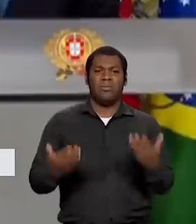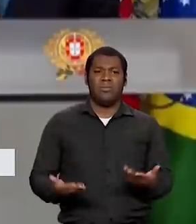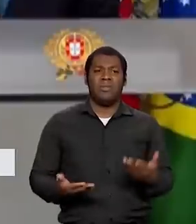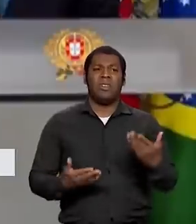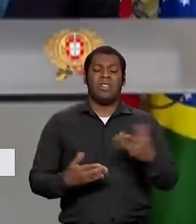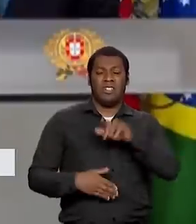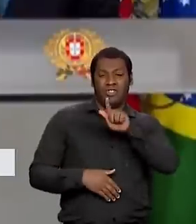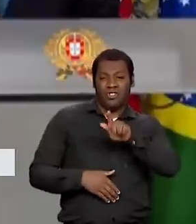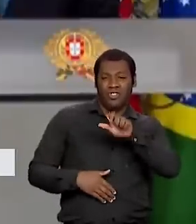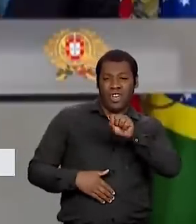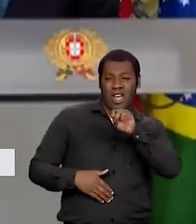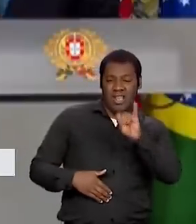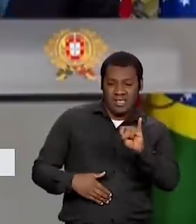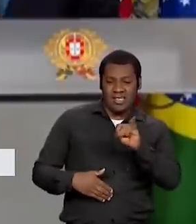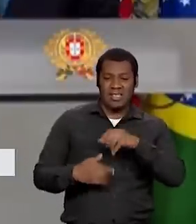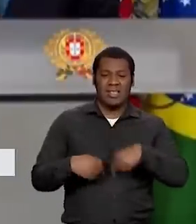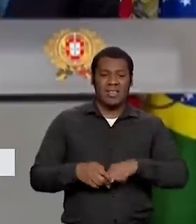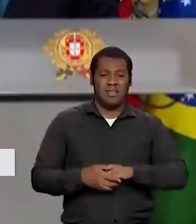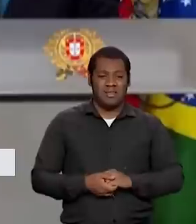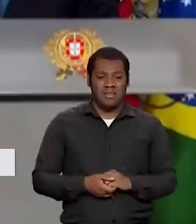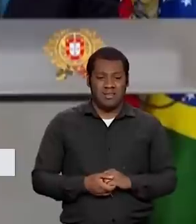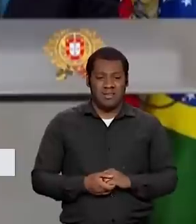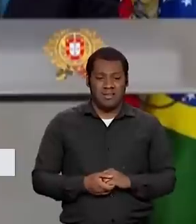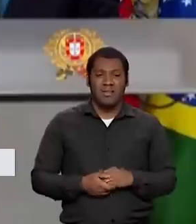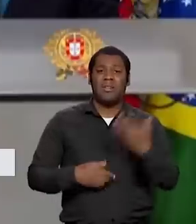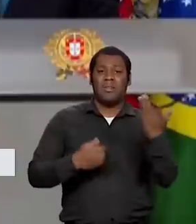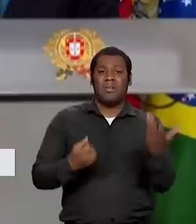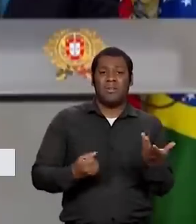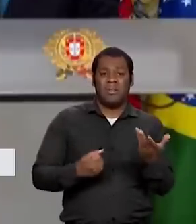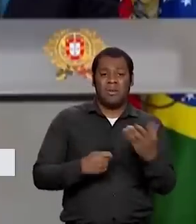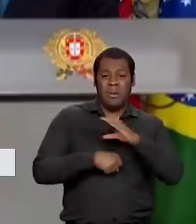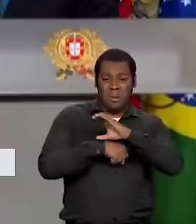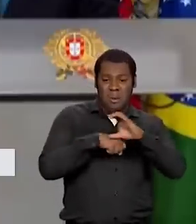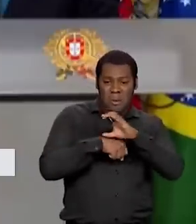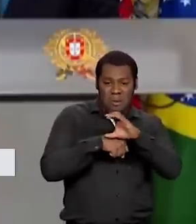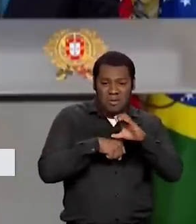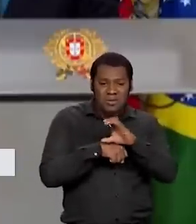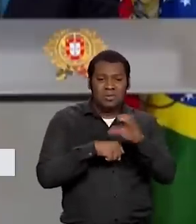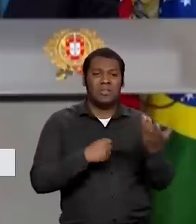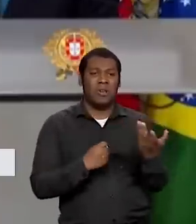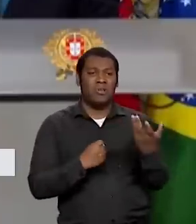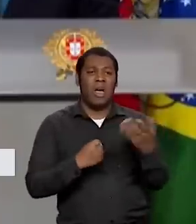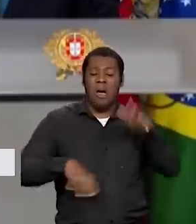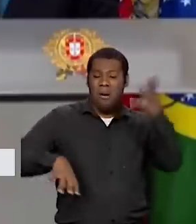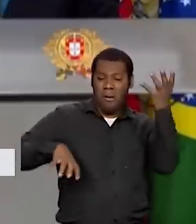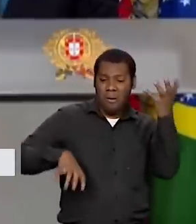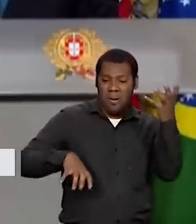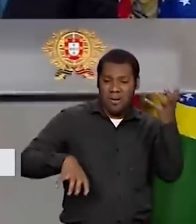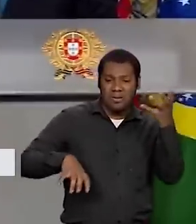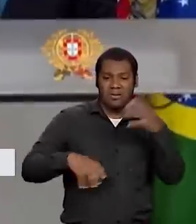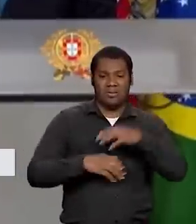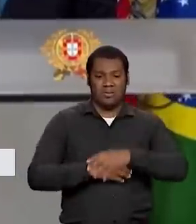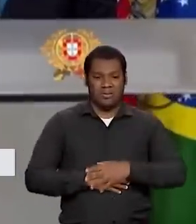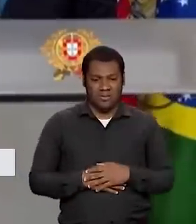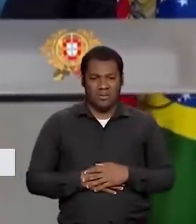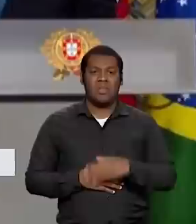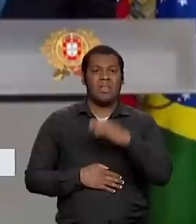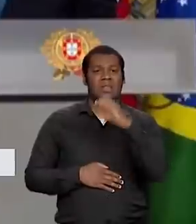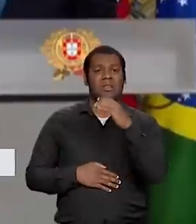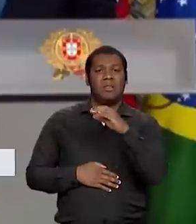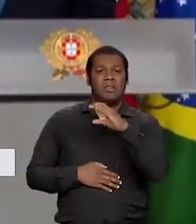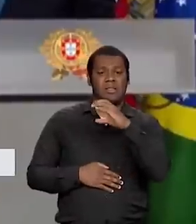do GSI. Eu não decido a questão de constituinte. Constituinte é a questão do Congresso Nacional. Não, CPI, perdão.